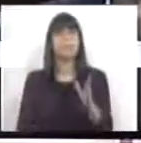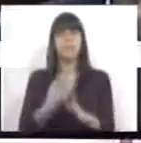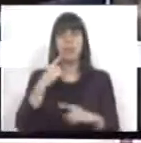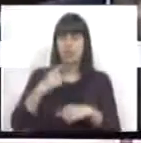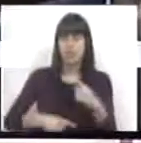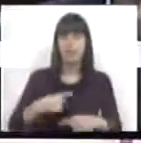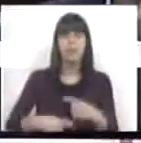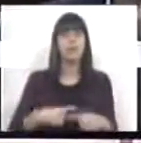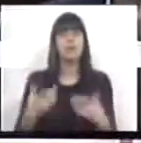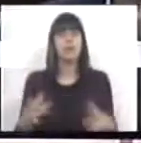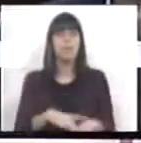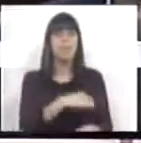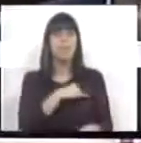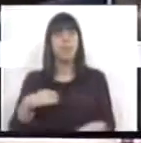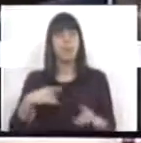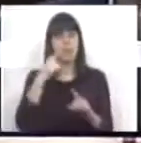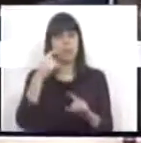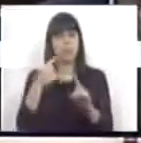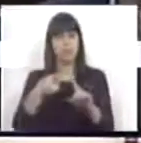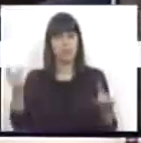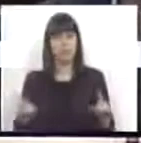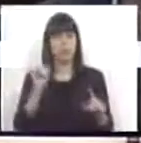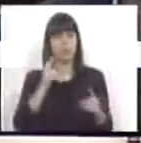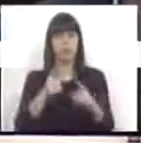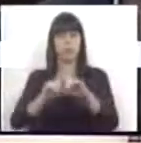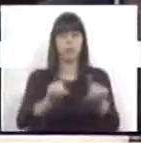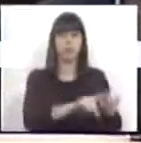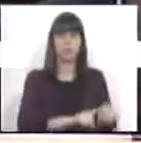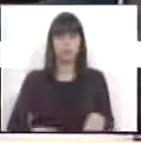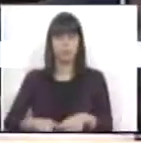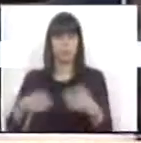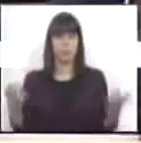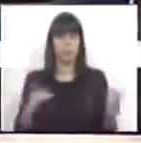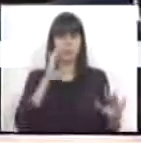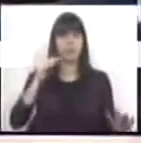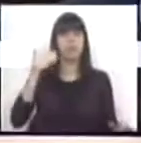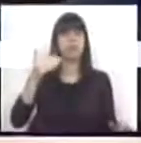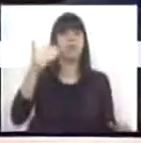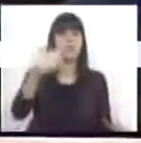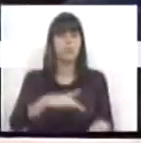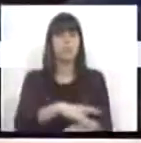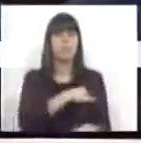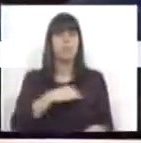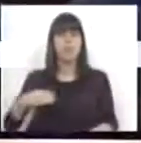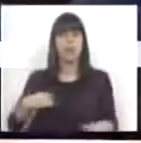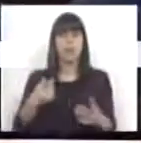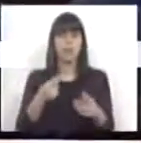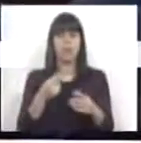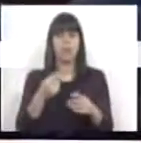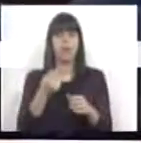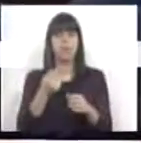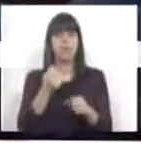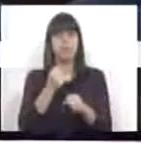uma geração de médicos não especialistas e indiferenciados. Serão, no futuro, médicos